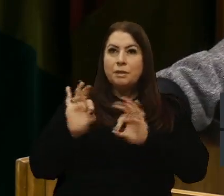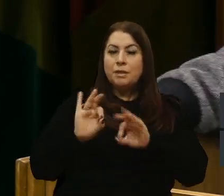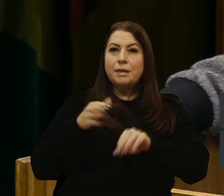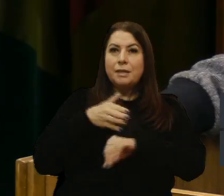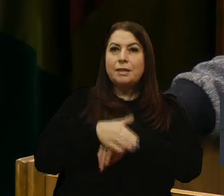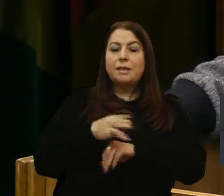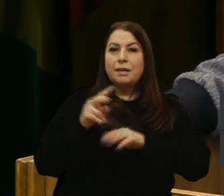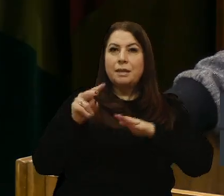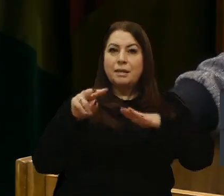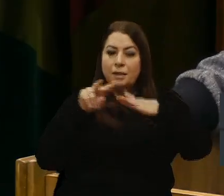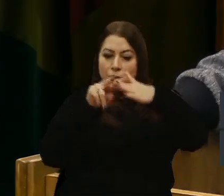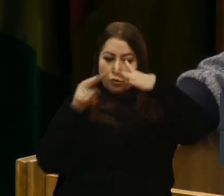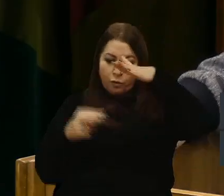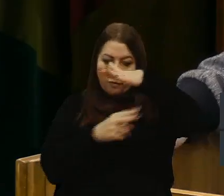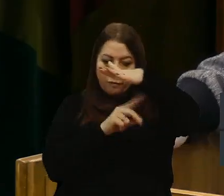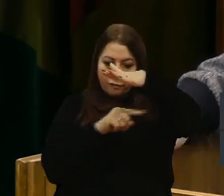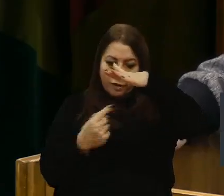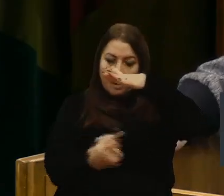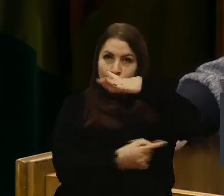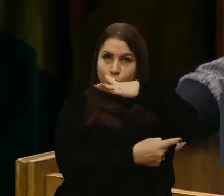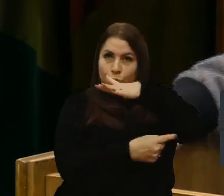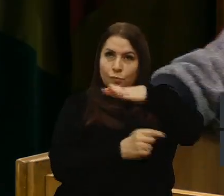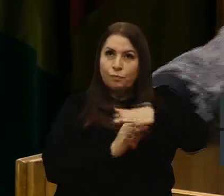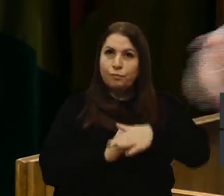do viaduto da